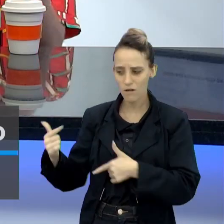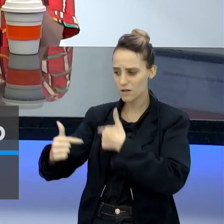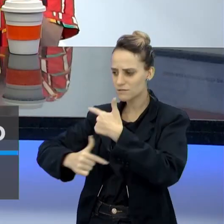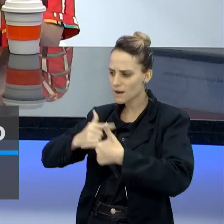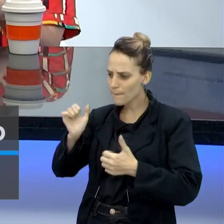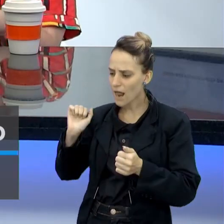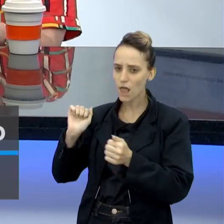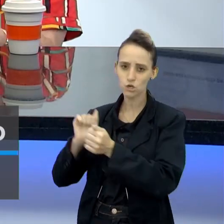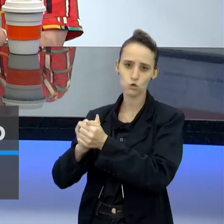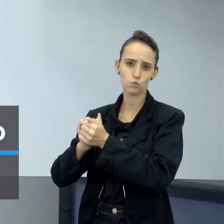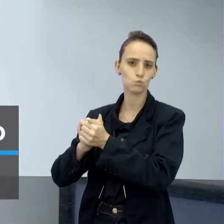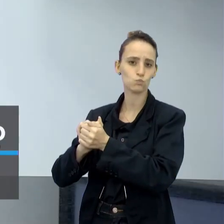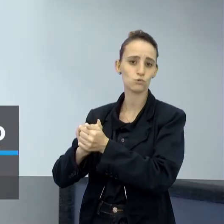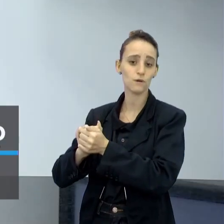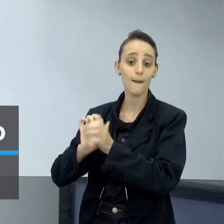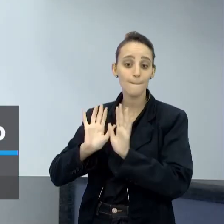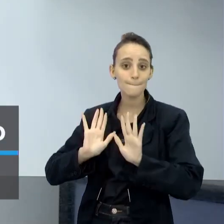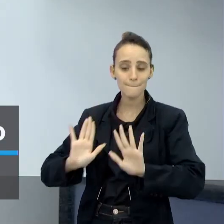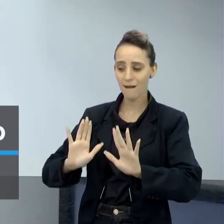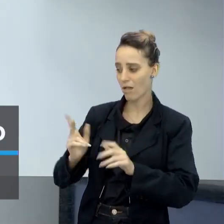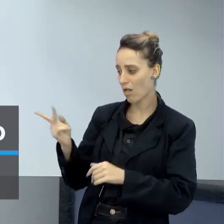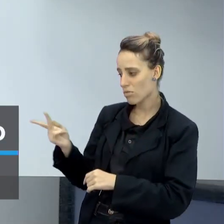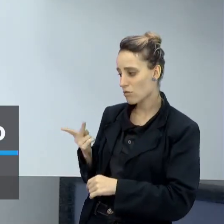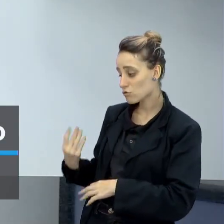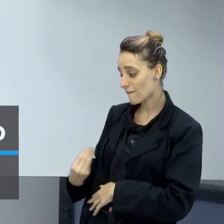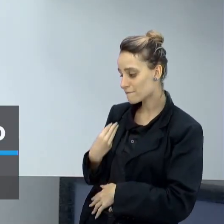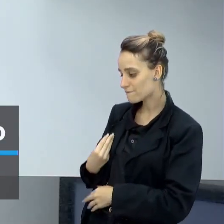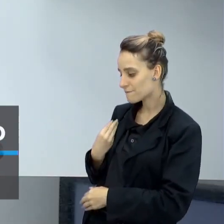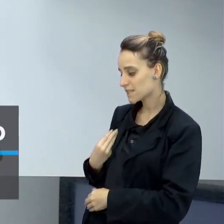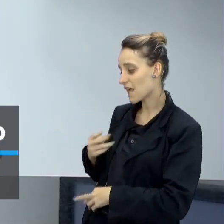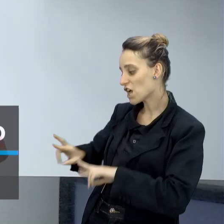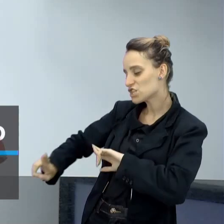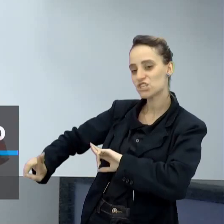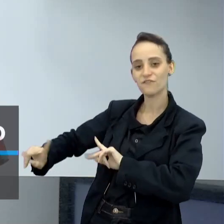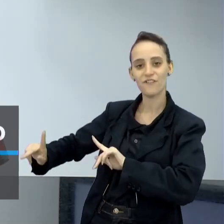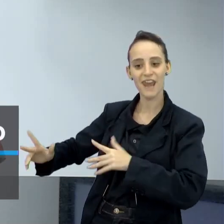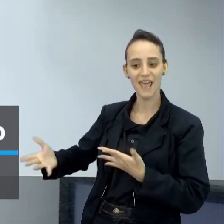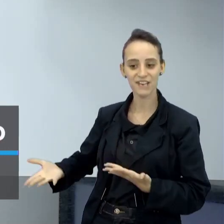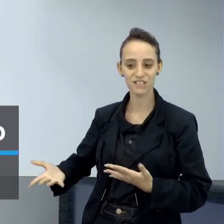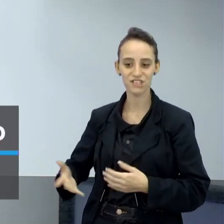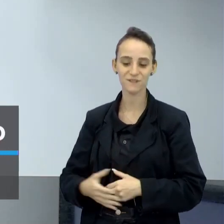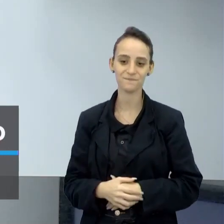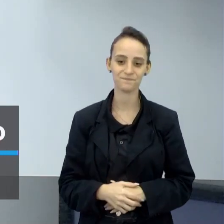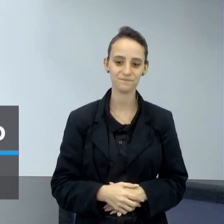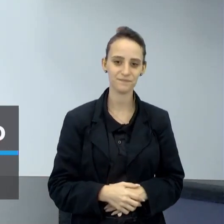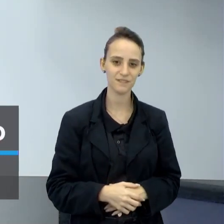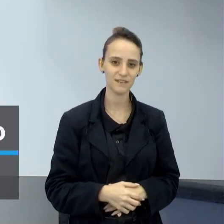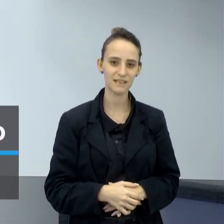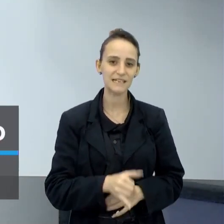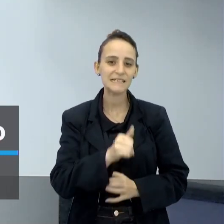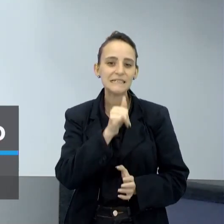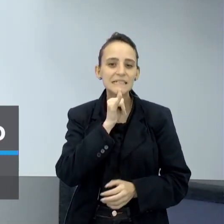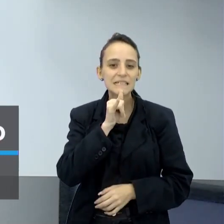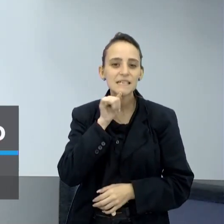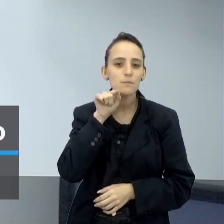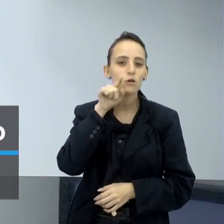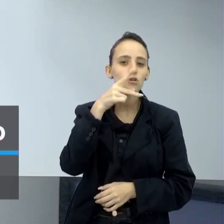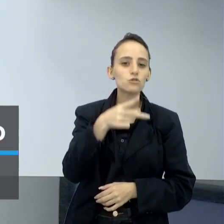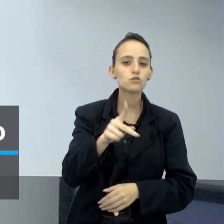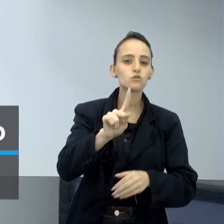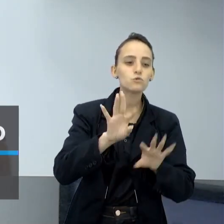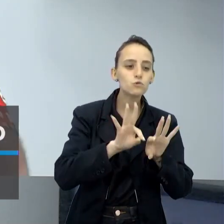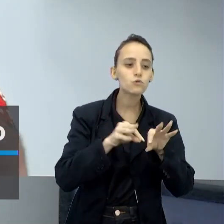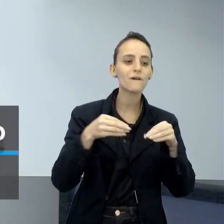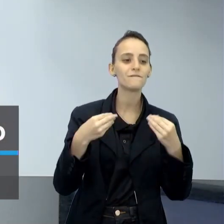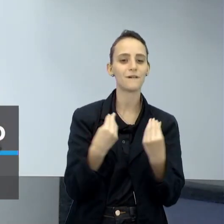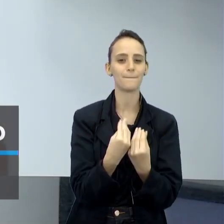mesmo campo profissional, porém nós temos vivências bem diversificadas. Imagina você dentro do seu núcleo familiar. A